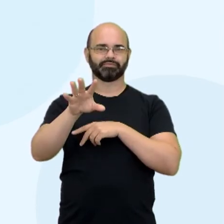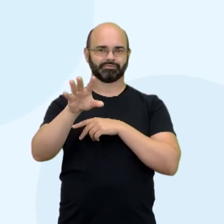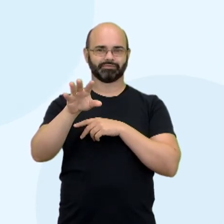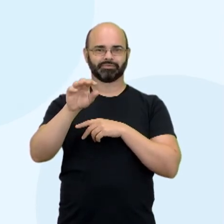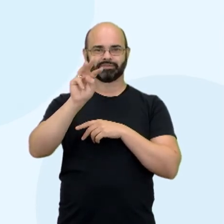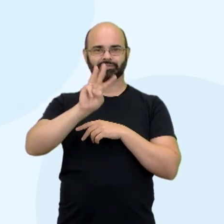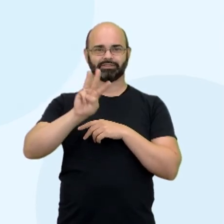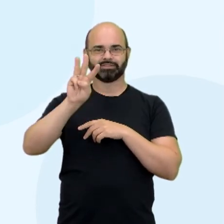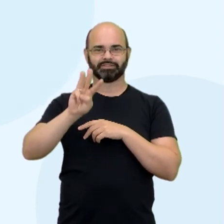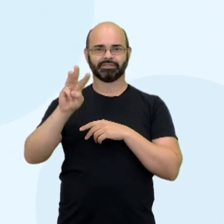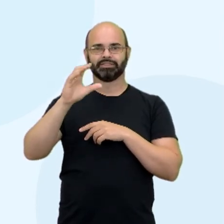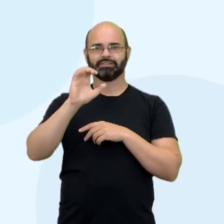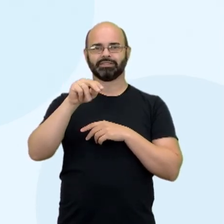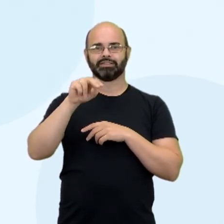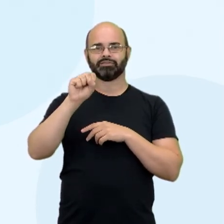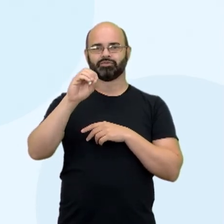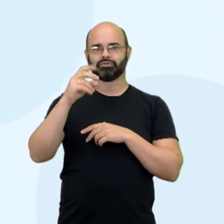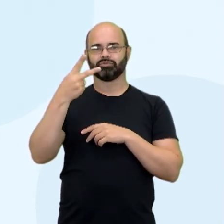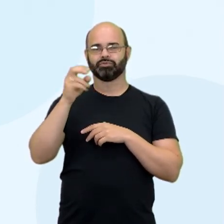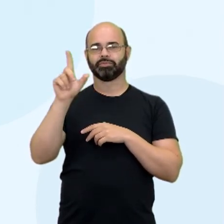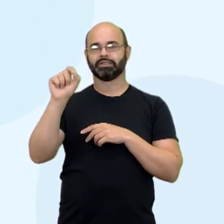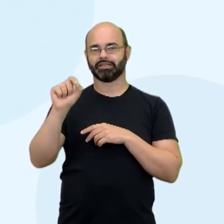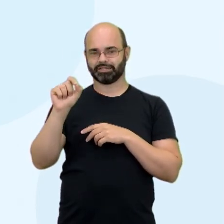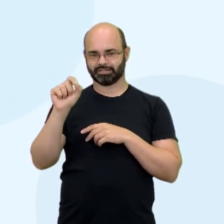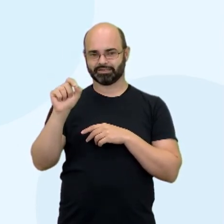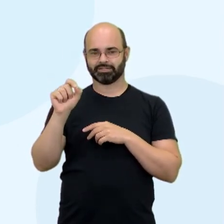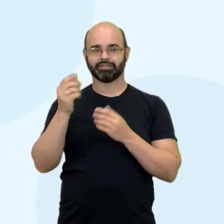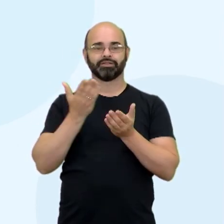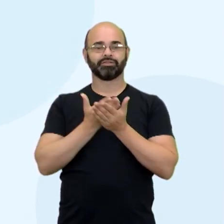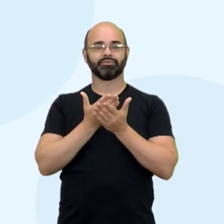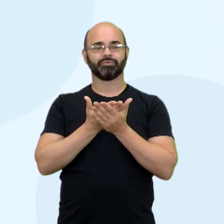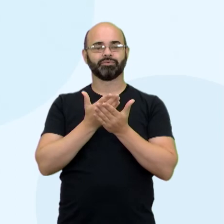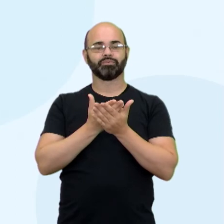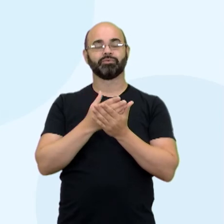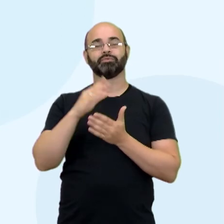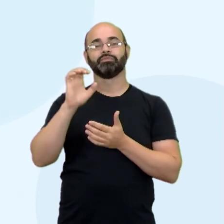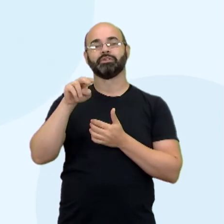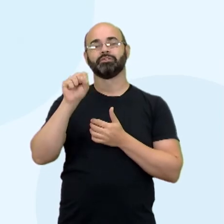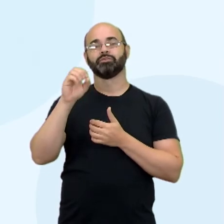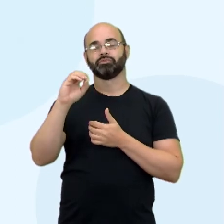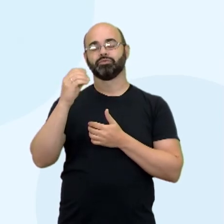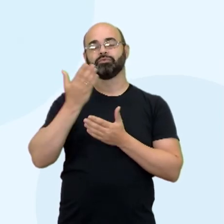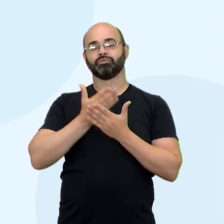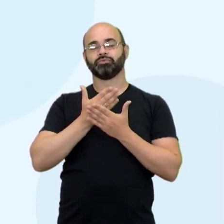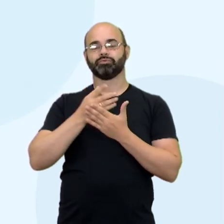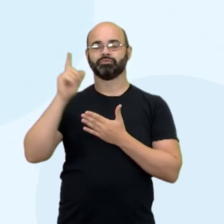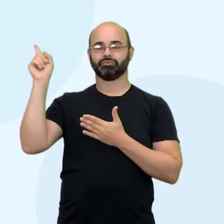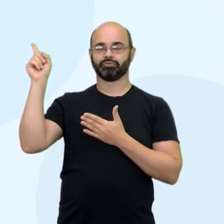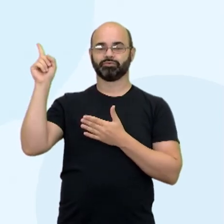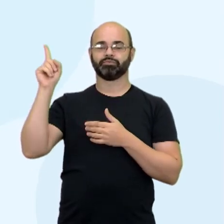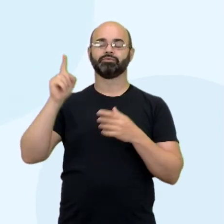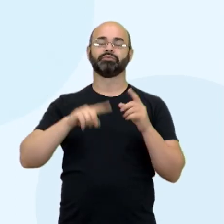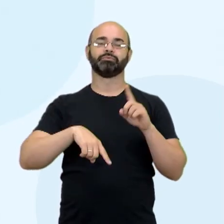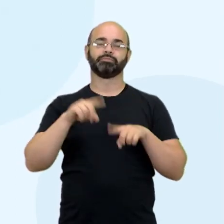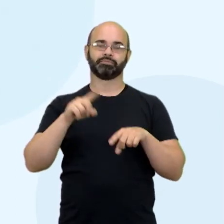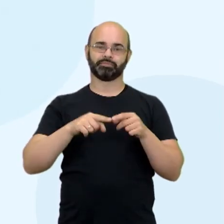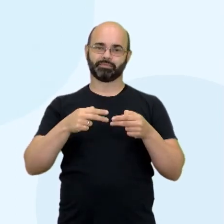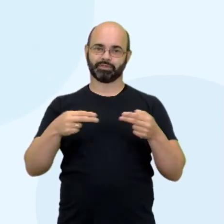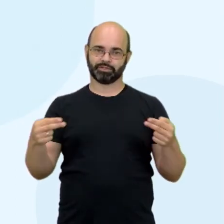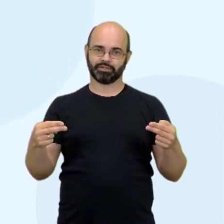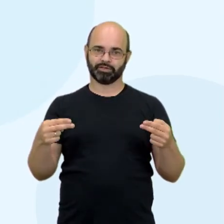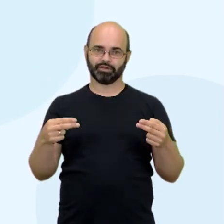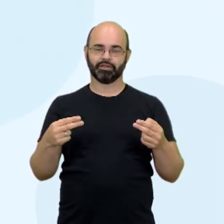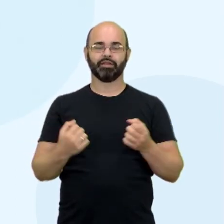do Censo 2010, tem lá o estudo do censo, né, que o mapa lá, que é o material de apoio pedagógico, né, faz